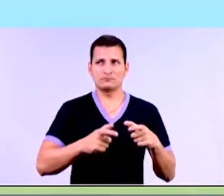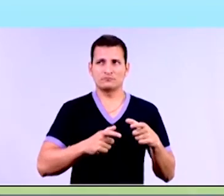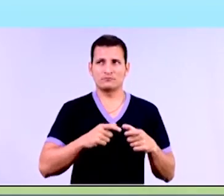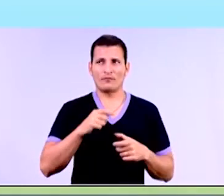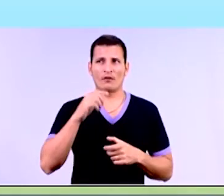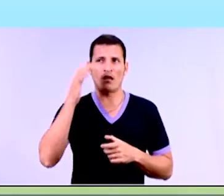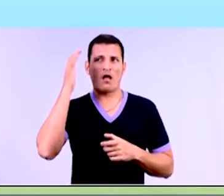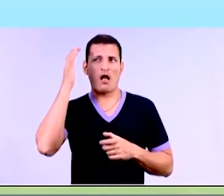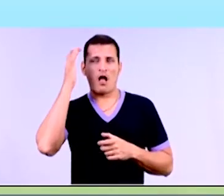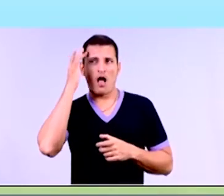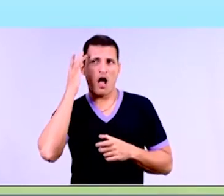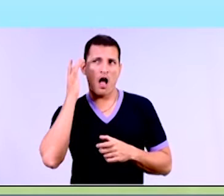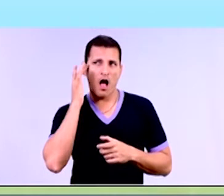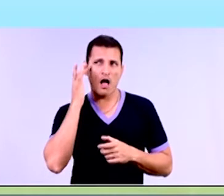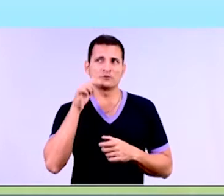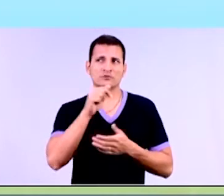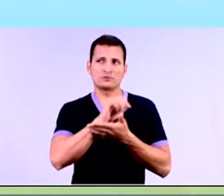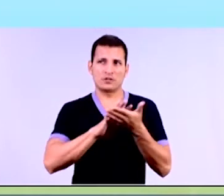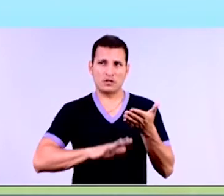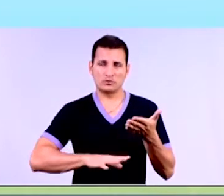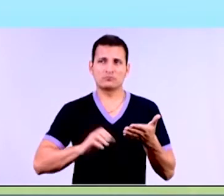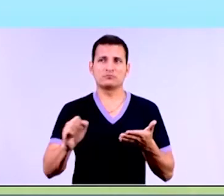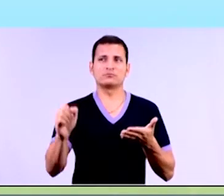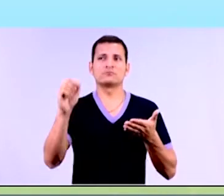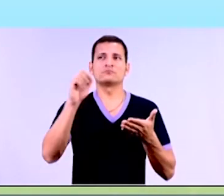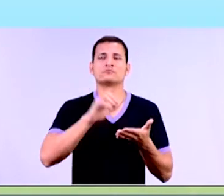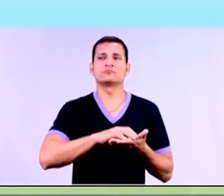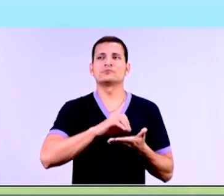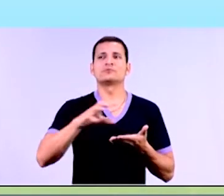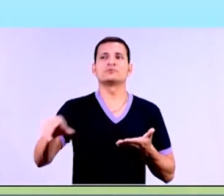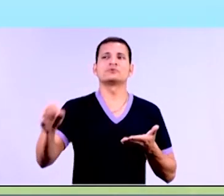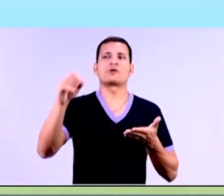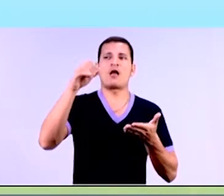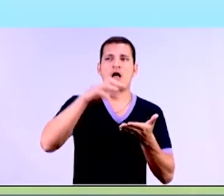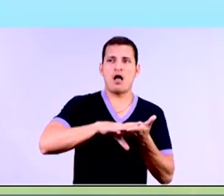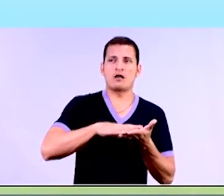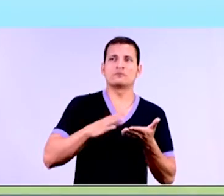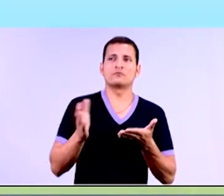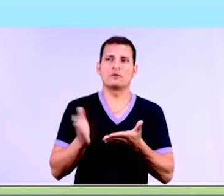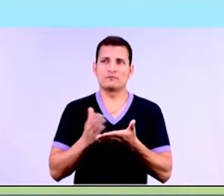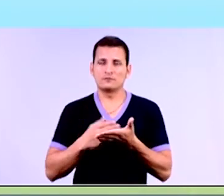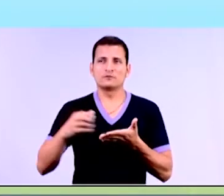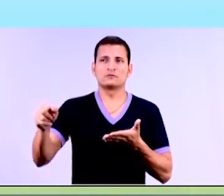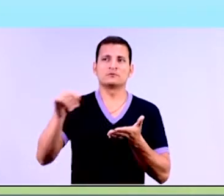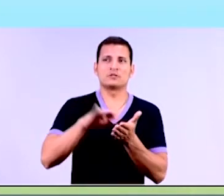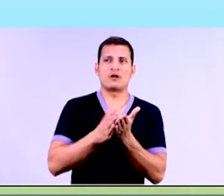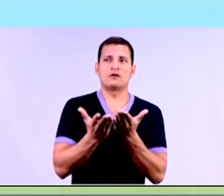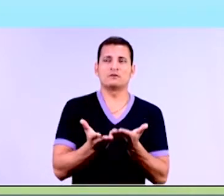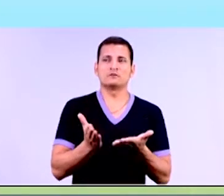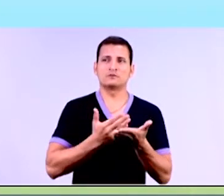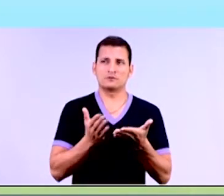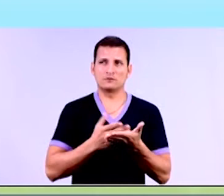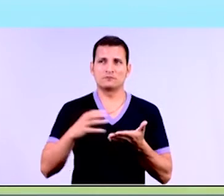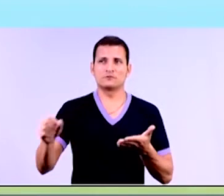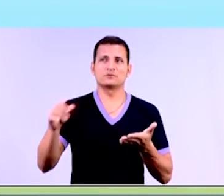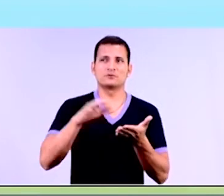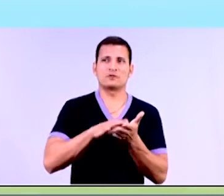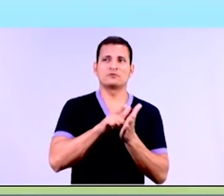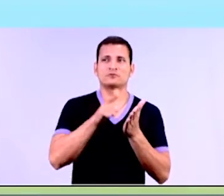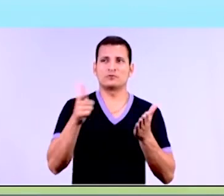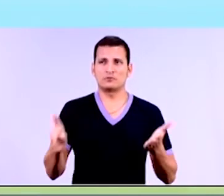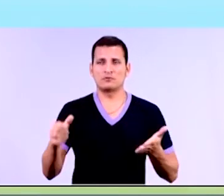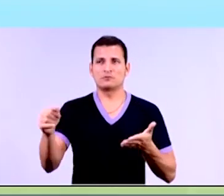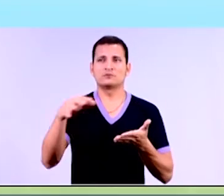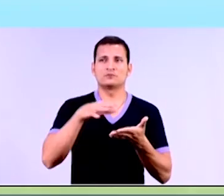que esse texto foi retirado? Ele foi retirado de uma revista, ele foi retirado de um livro, ele foi retirado de um jornal, de